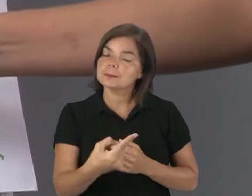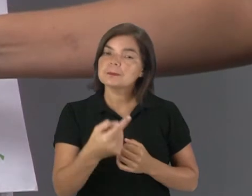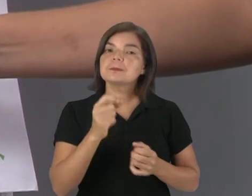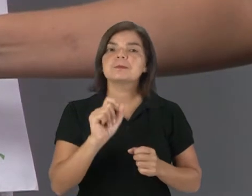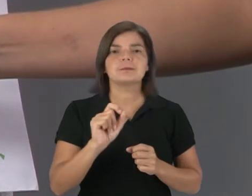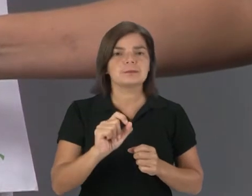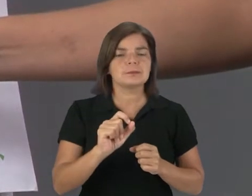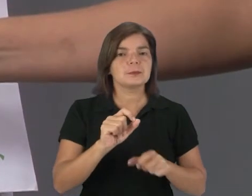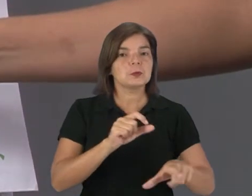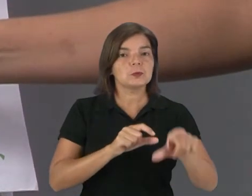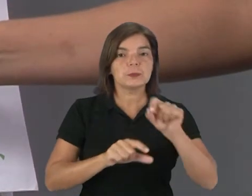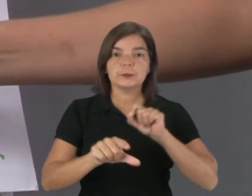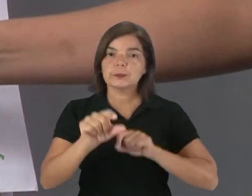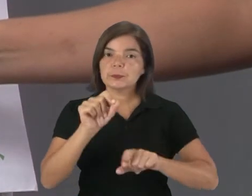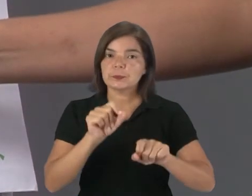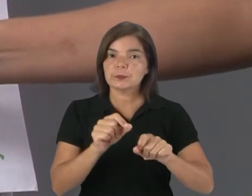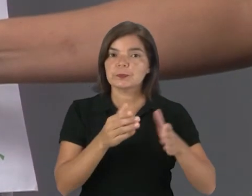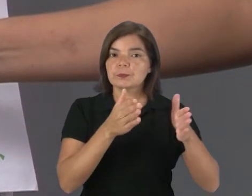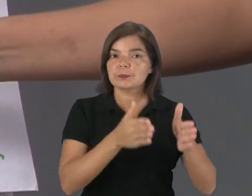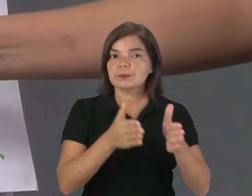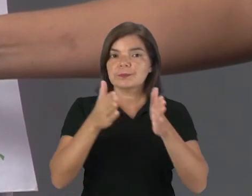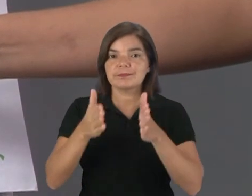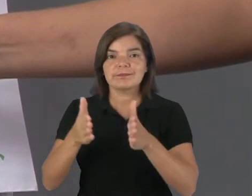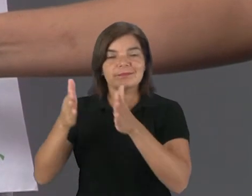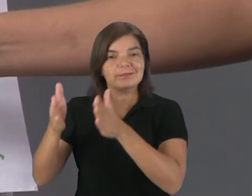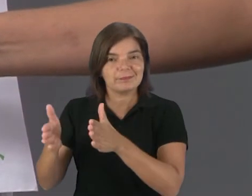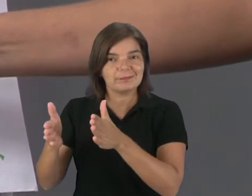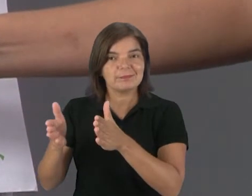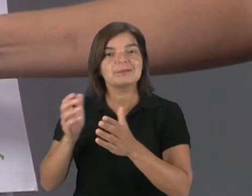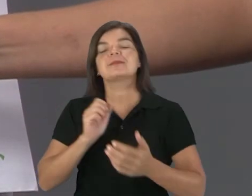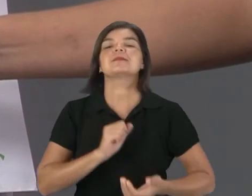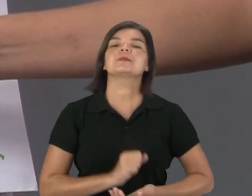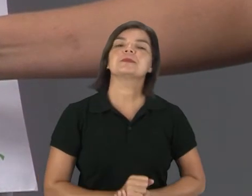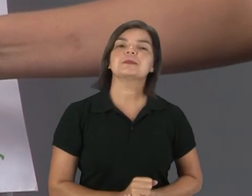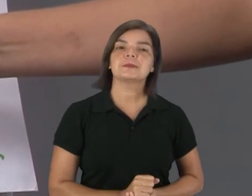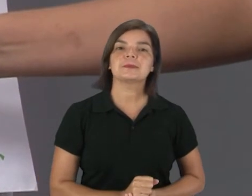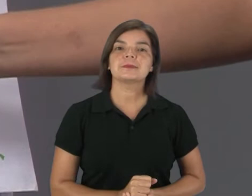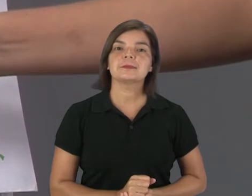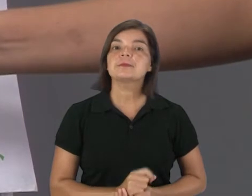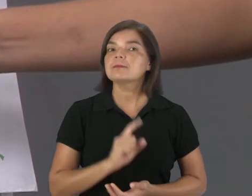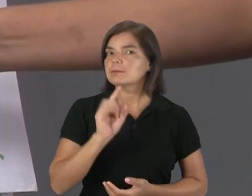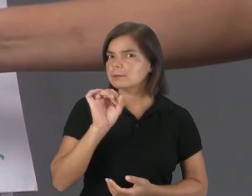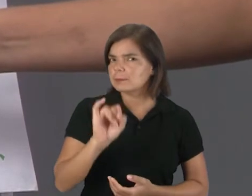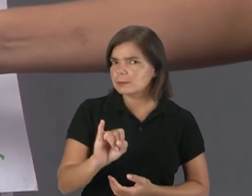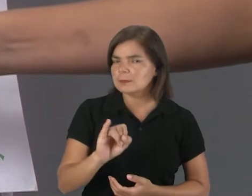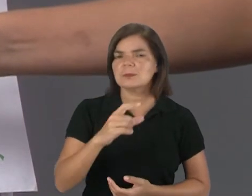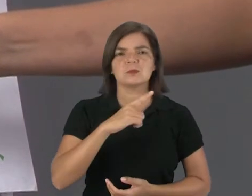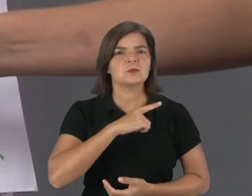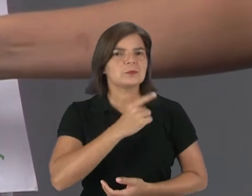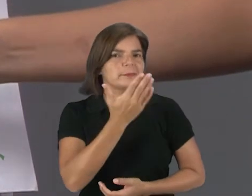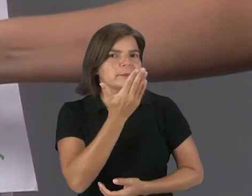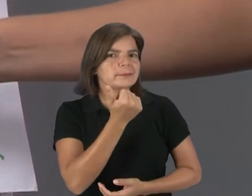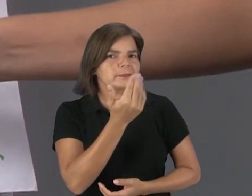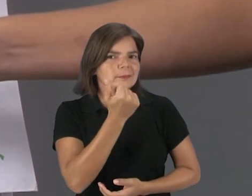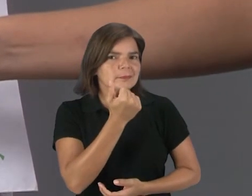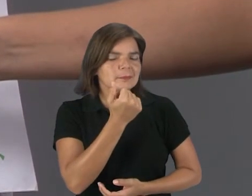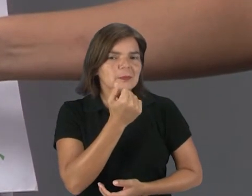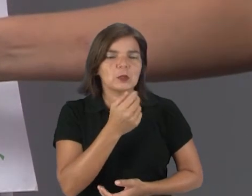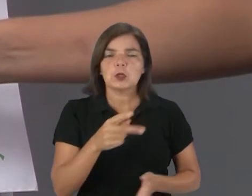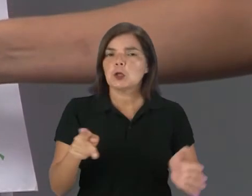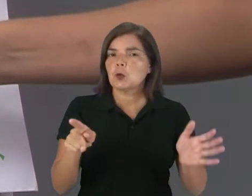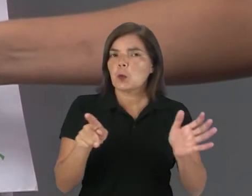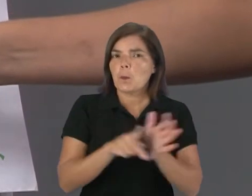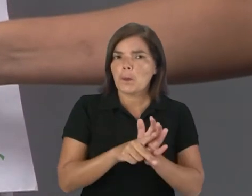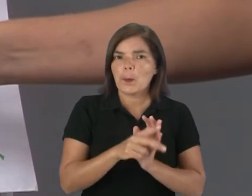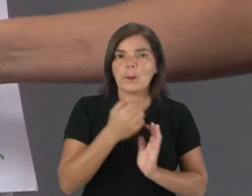de seleção. Aqui os alimentos vão ser selecionados. Se tiver algum alimento ali impróprio para o